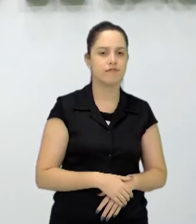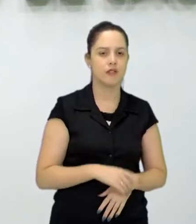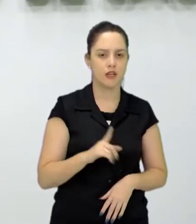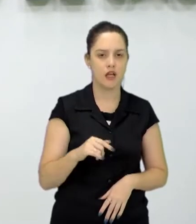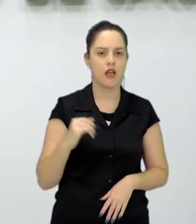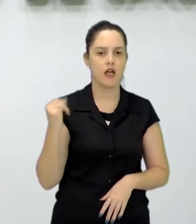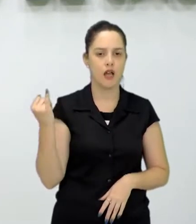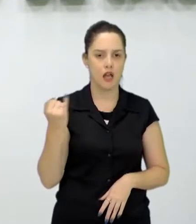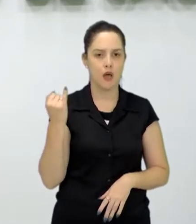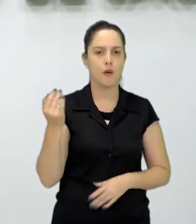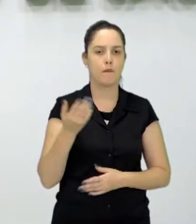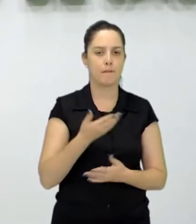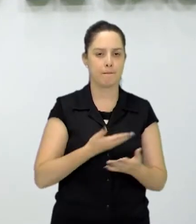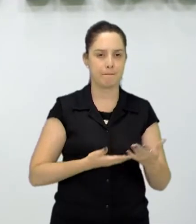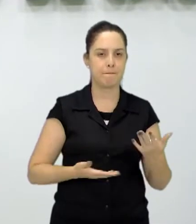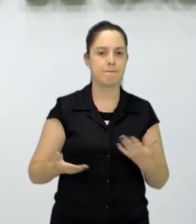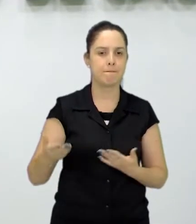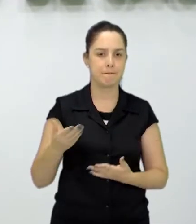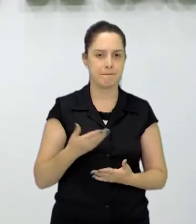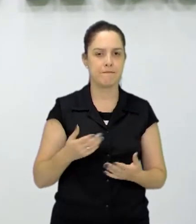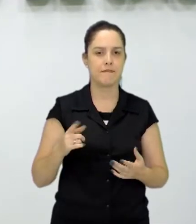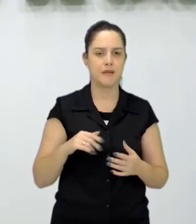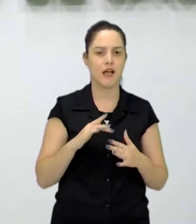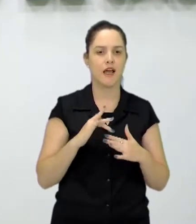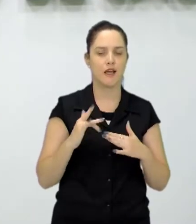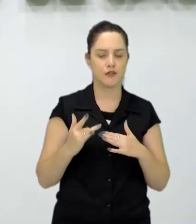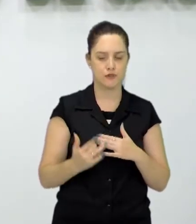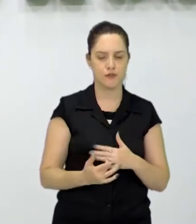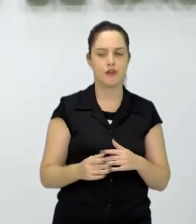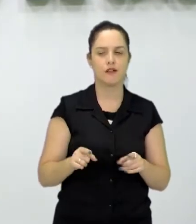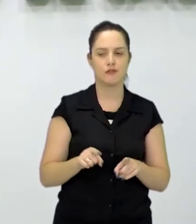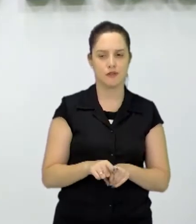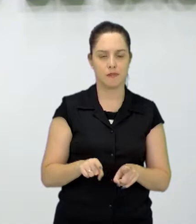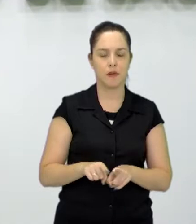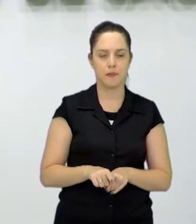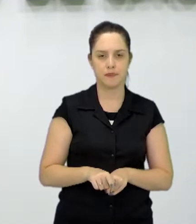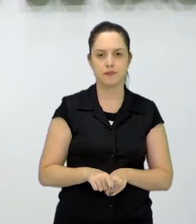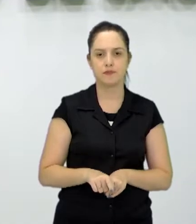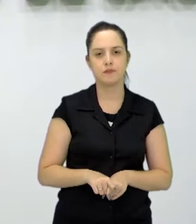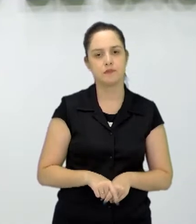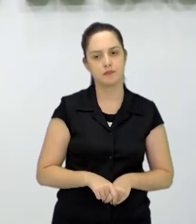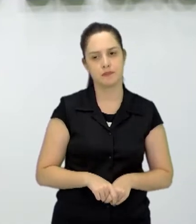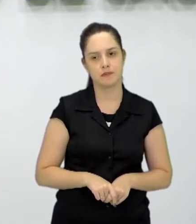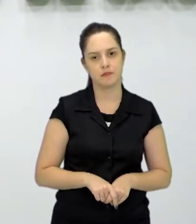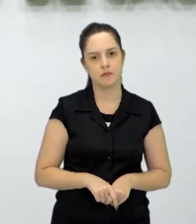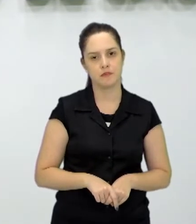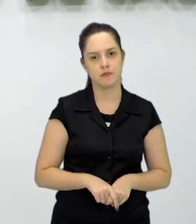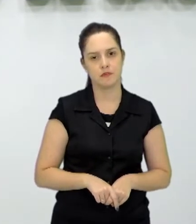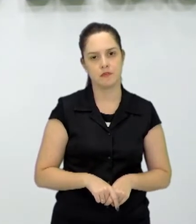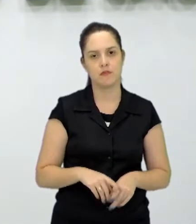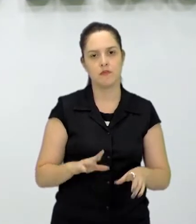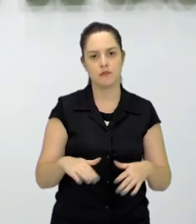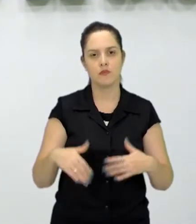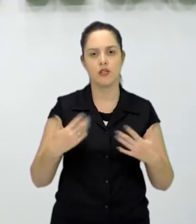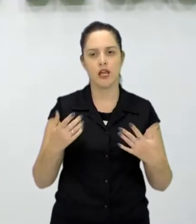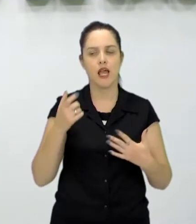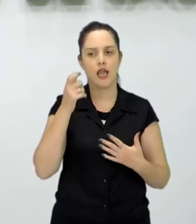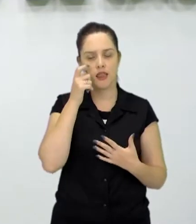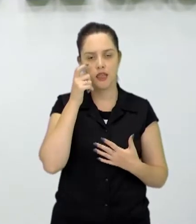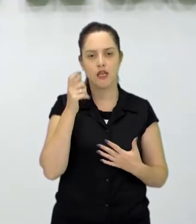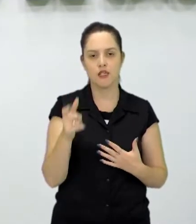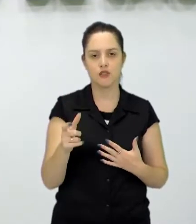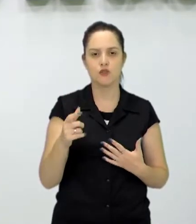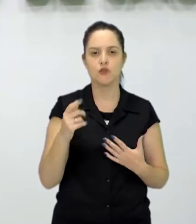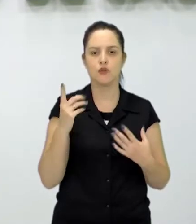que eu partiria, no caso aí, pelas redes sociais, porque eu acho que é um ponto de divulgação bem interessante e que